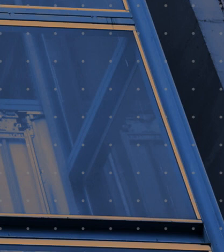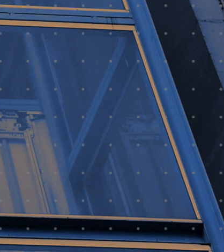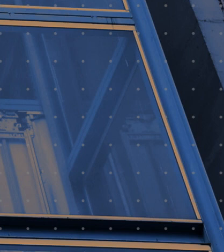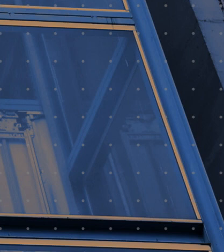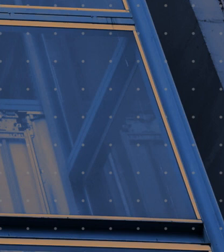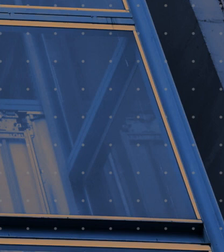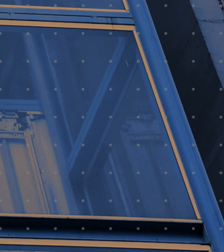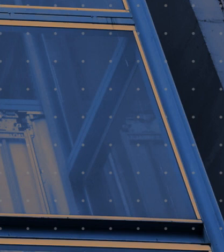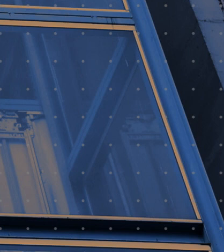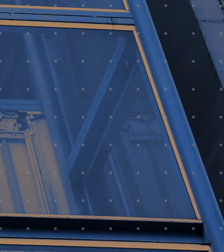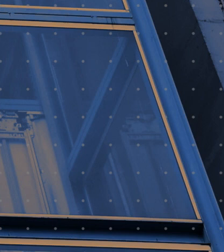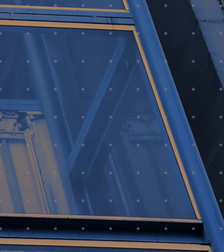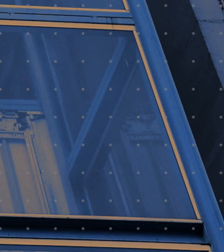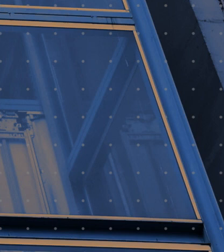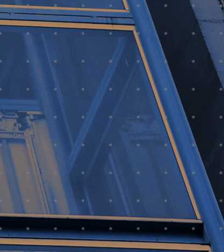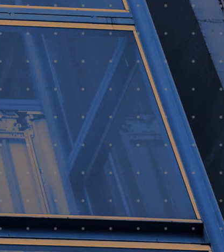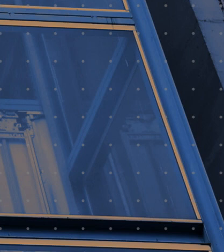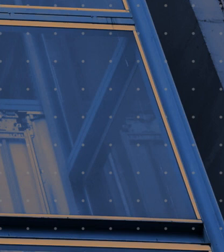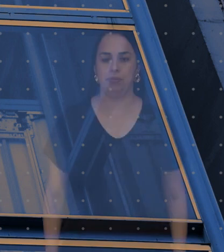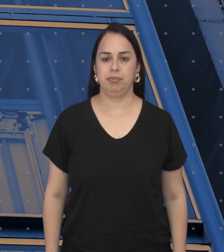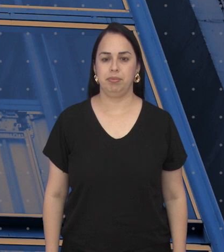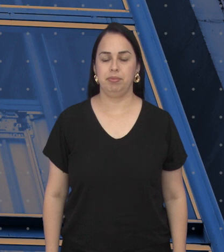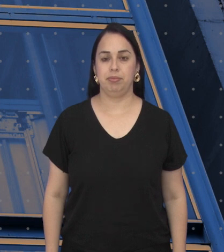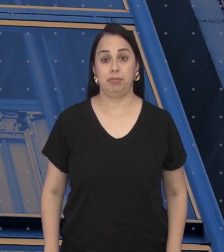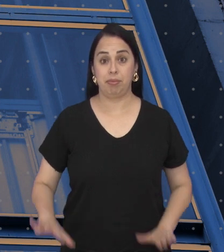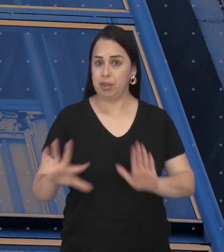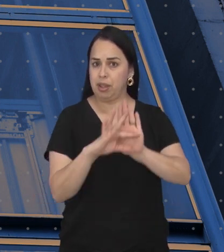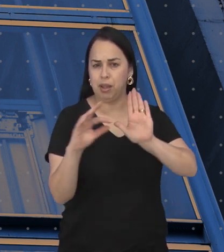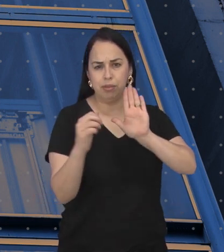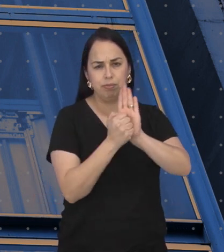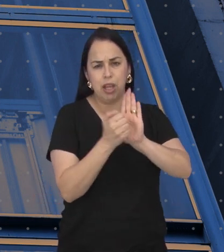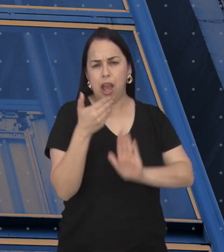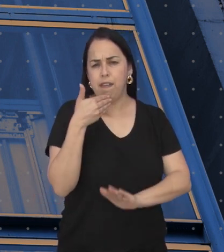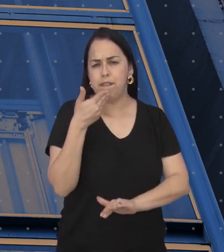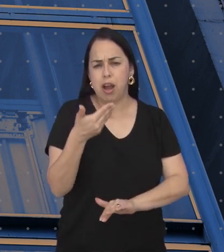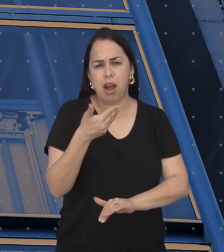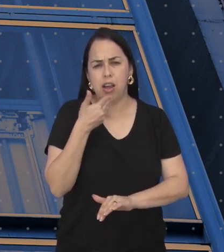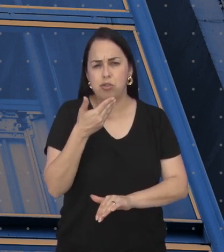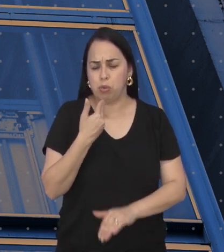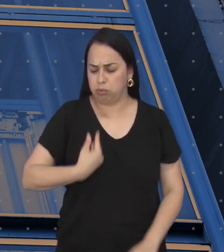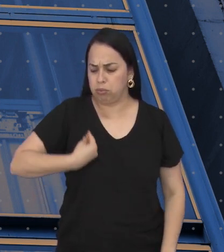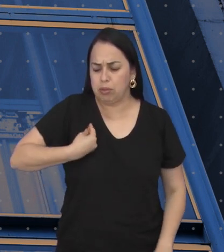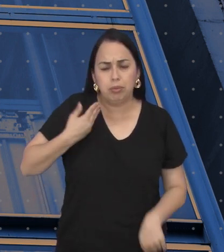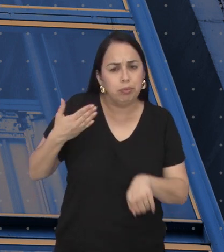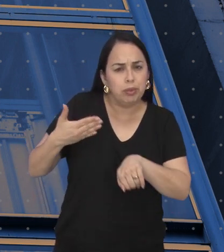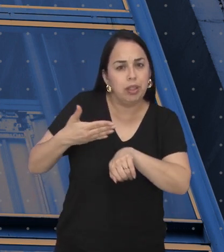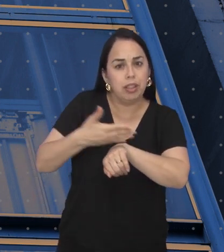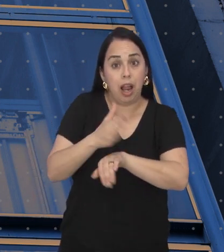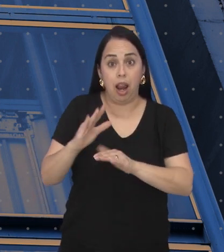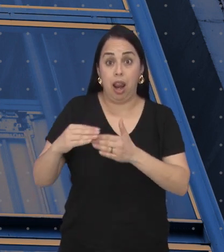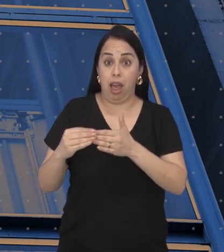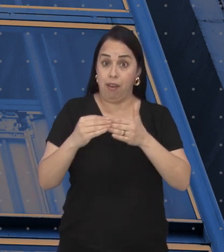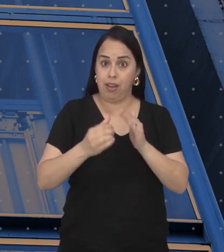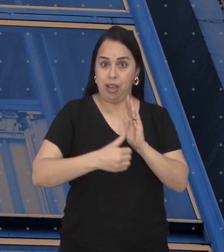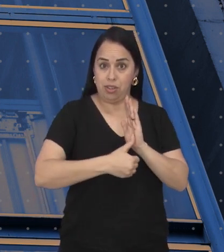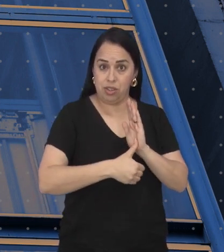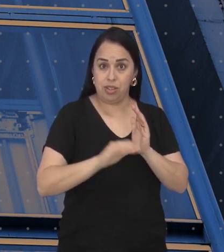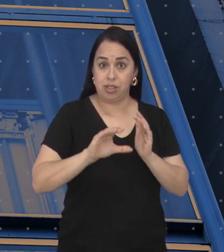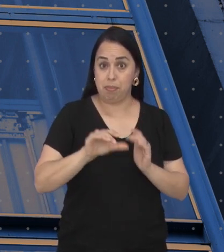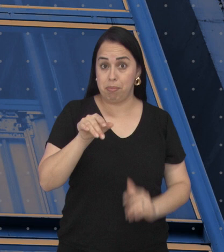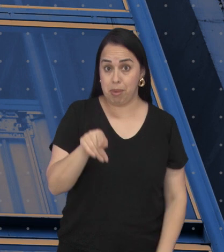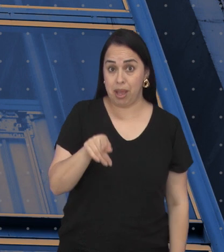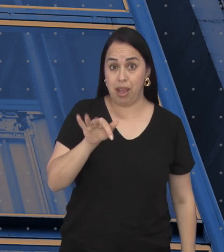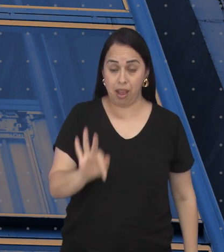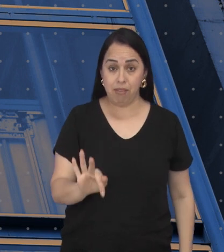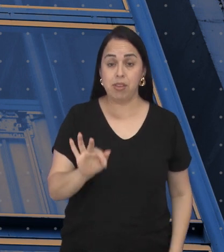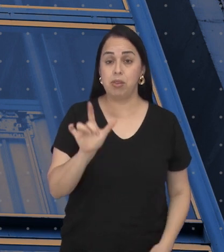e técnico em segurança do trabalho. Para se candidatar é fácil, é só comparecer ao PAT, levando RG, CPF, carteira de